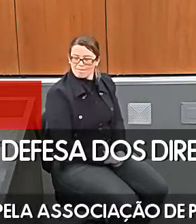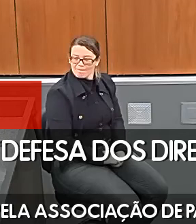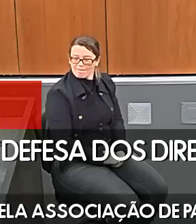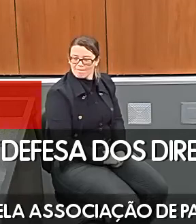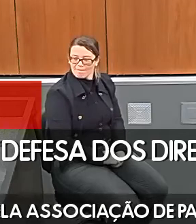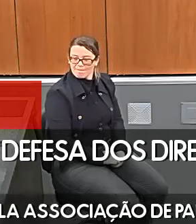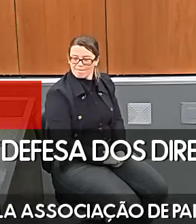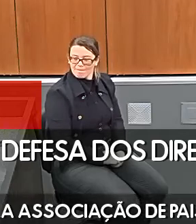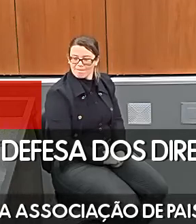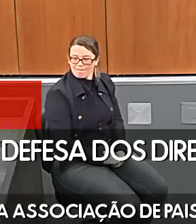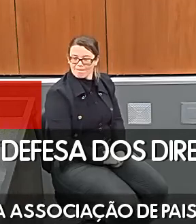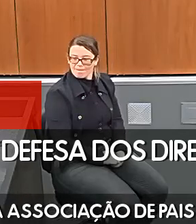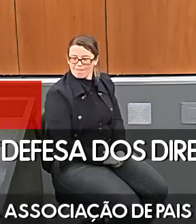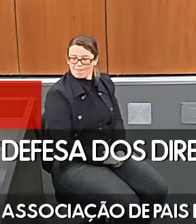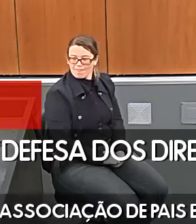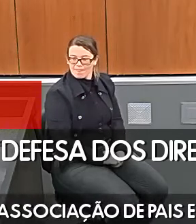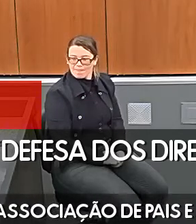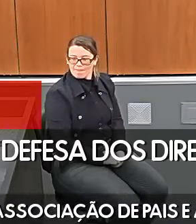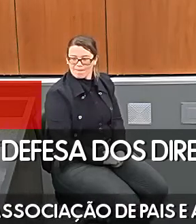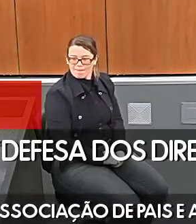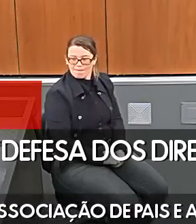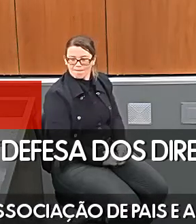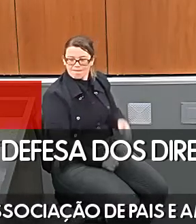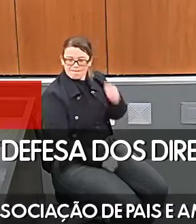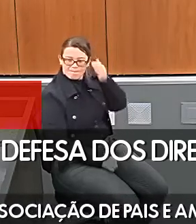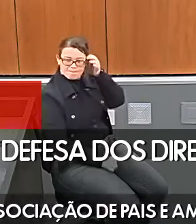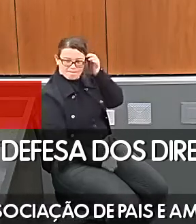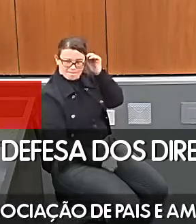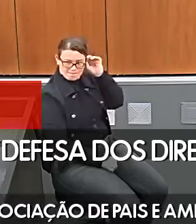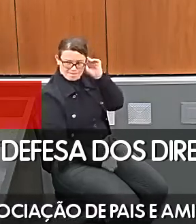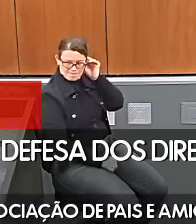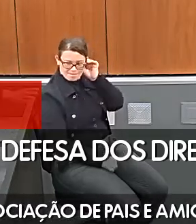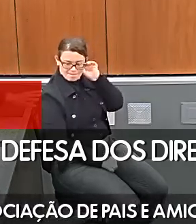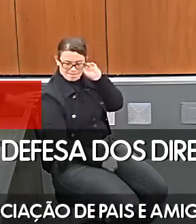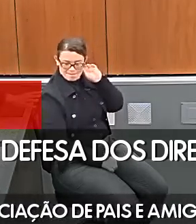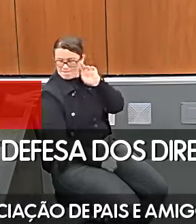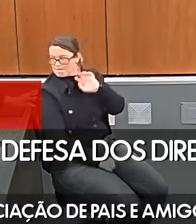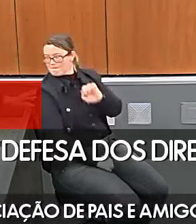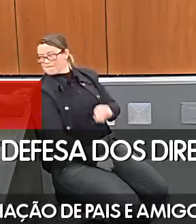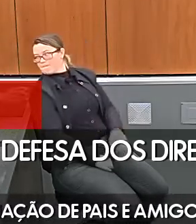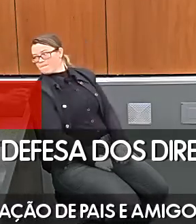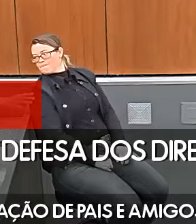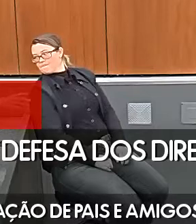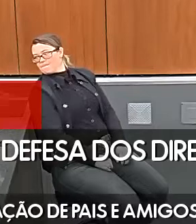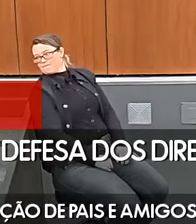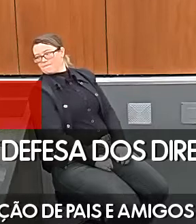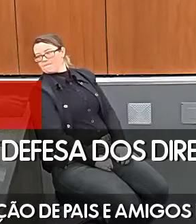pedir de informações sobre a aplicação do disposto na resolução do CONTRAN